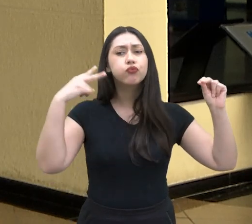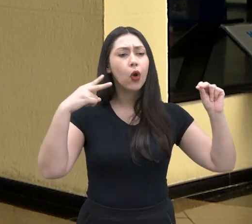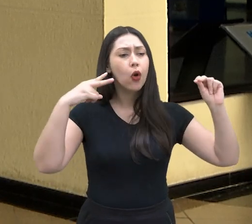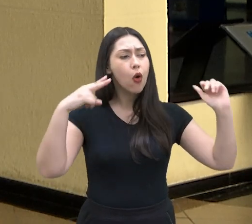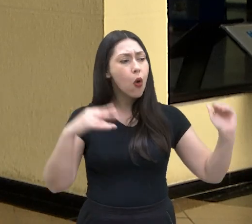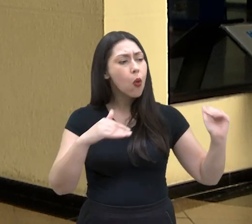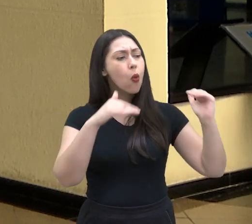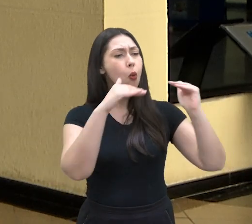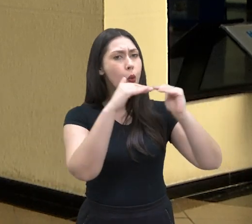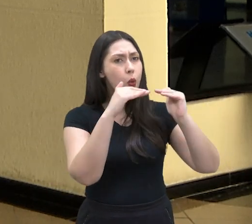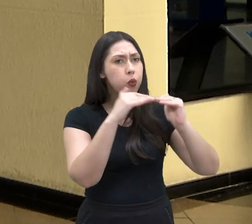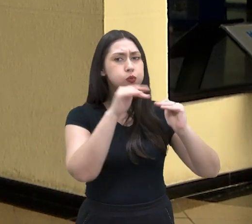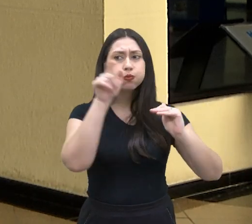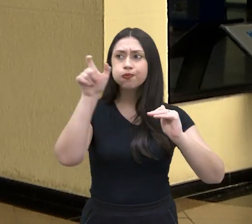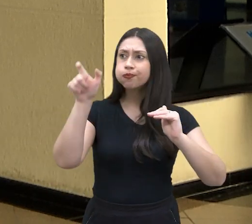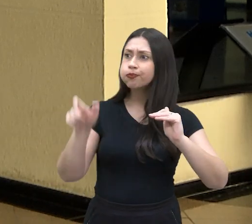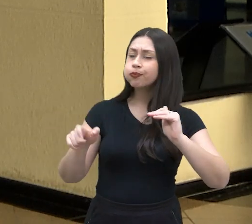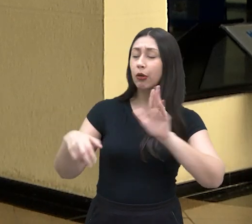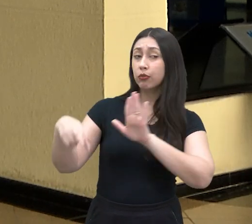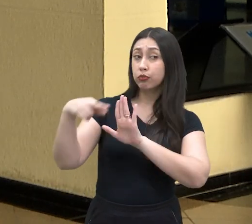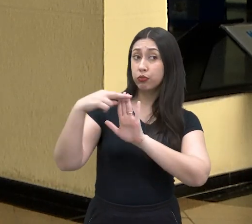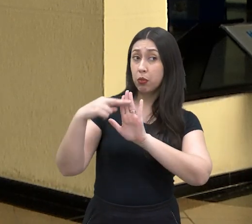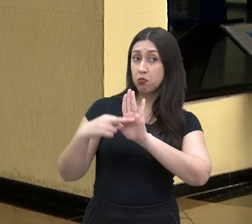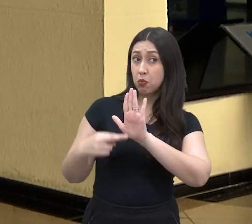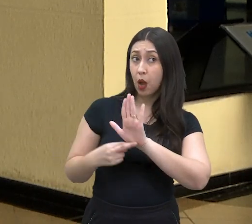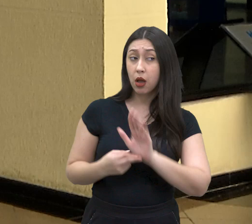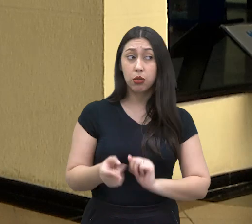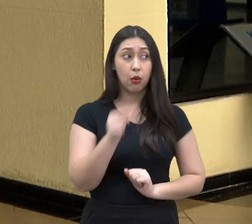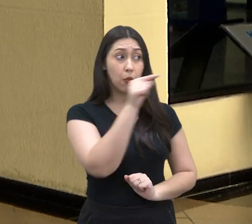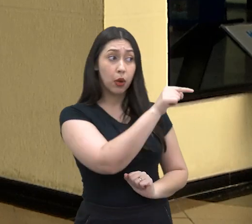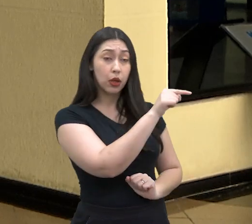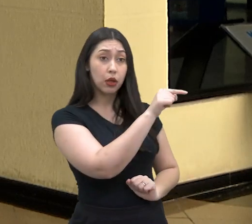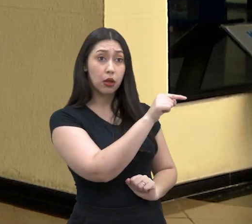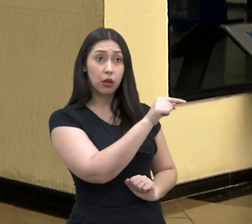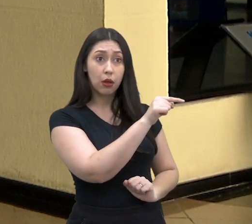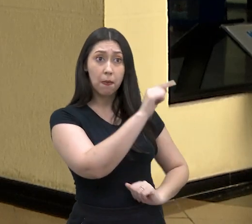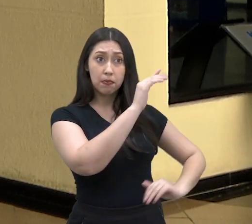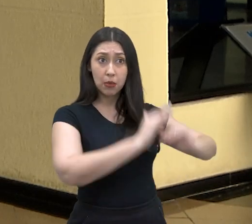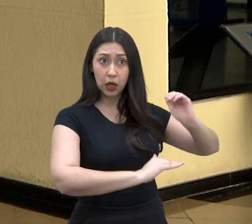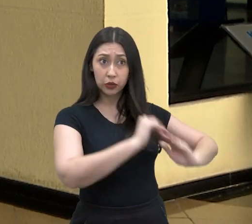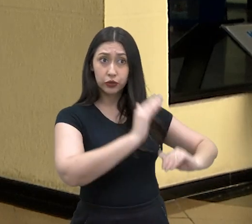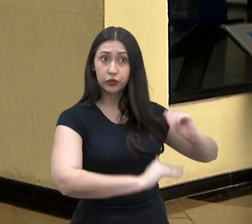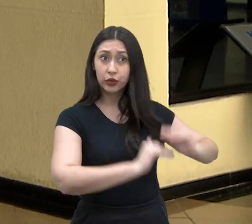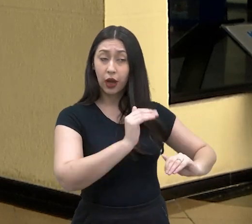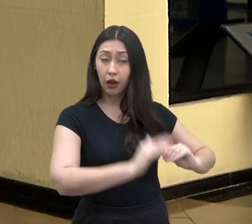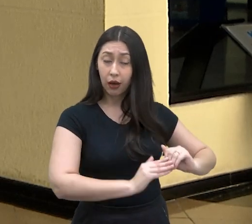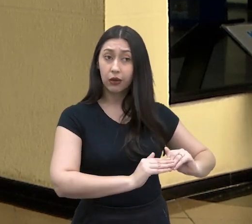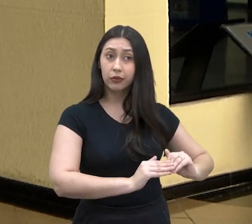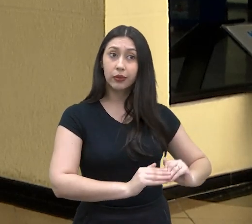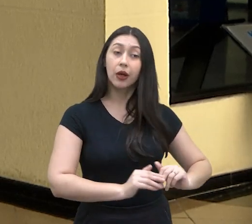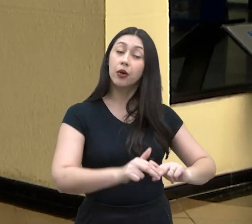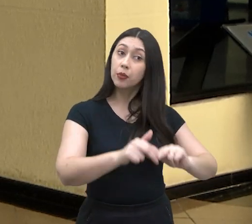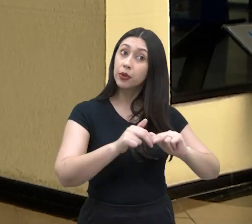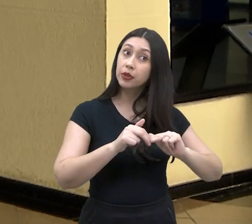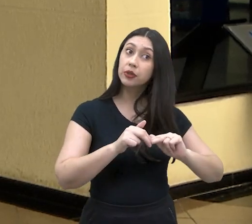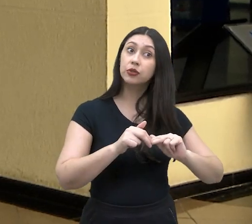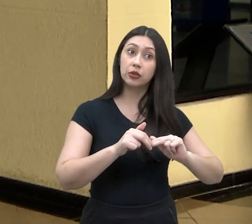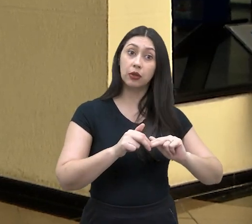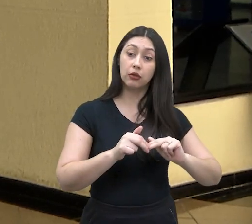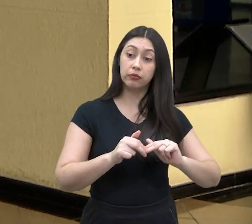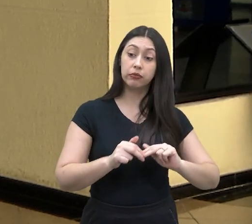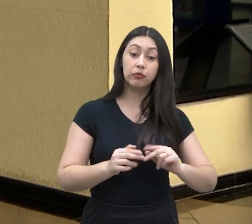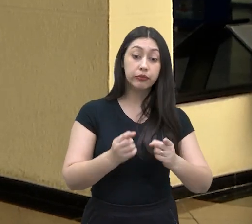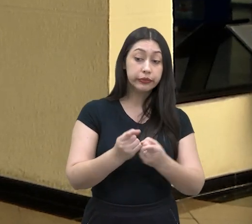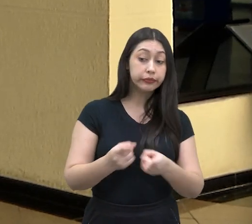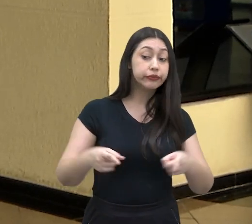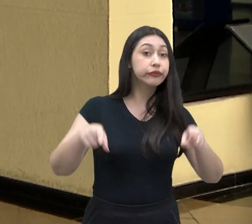está estabelecendo o regramento do uso desses recursos com aquele que vai usar. Então, em algum momento, é